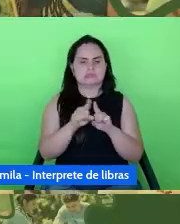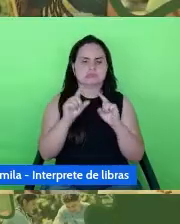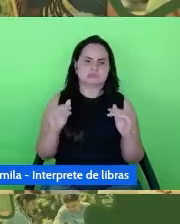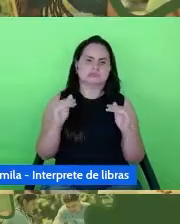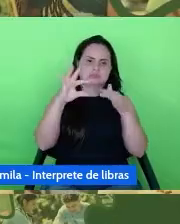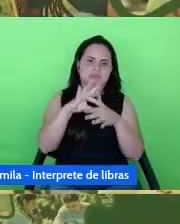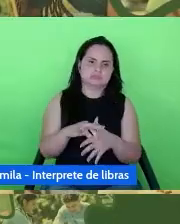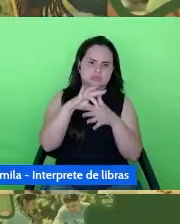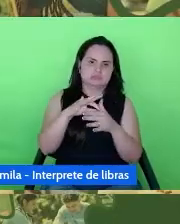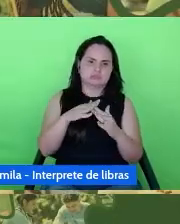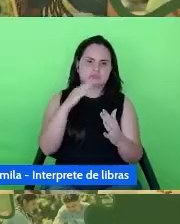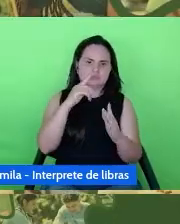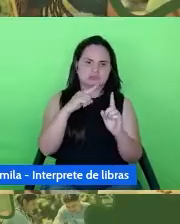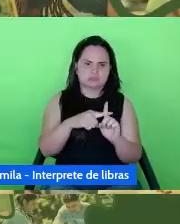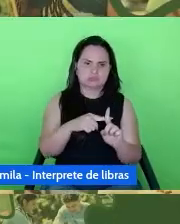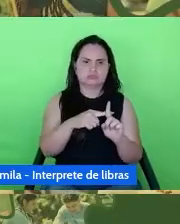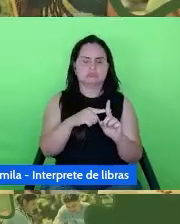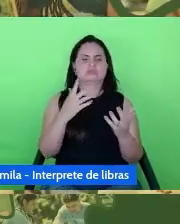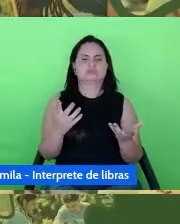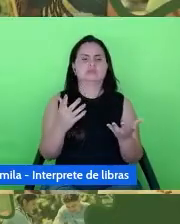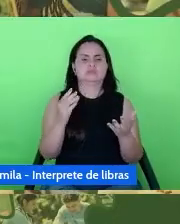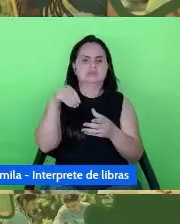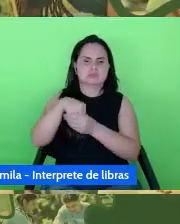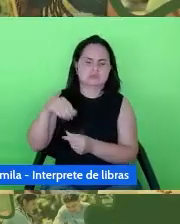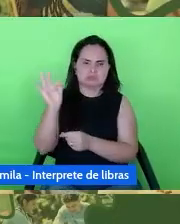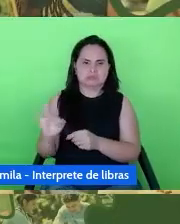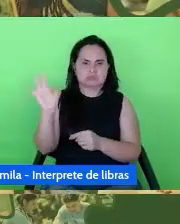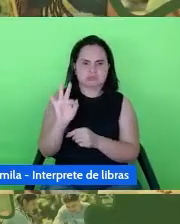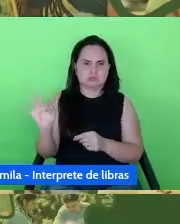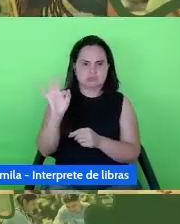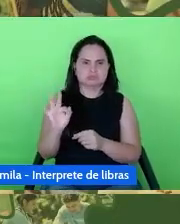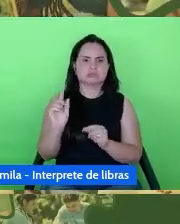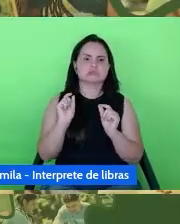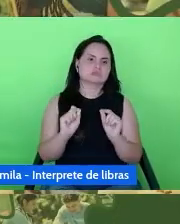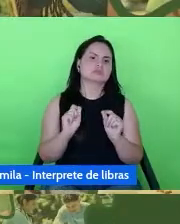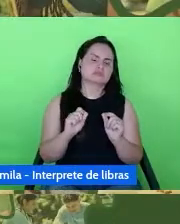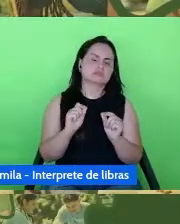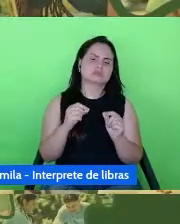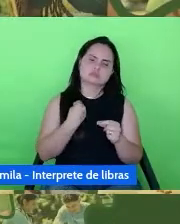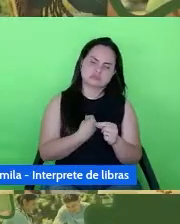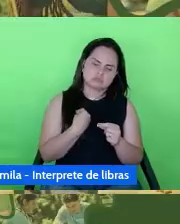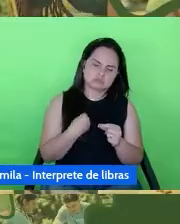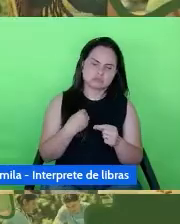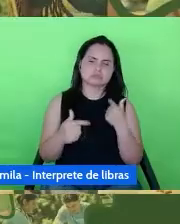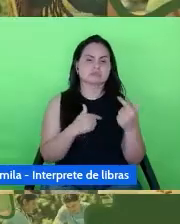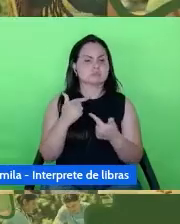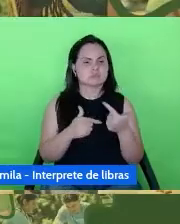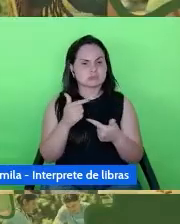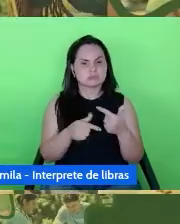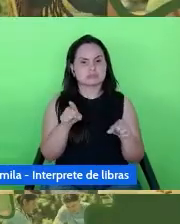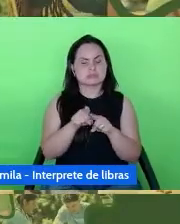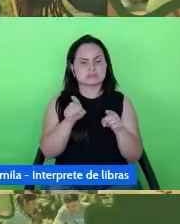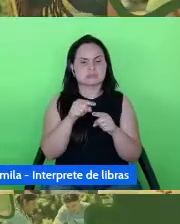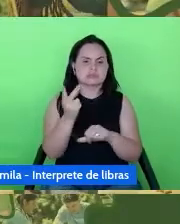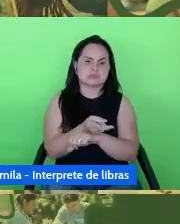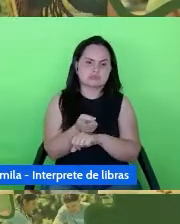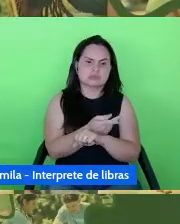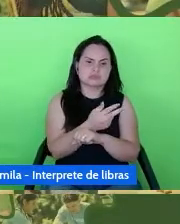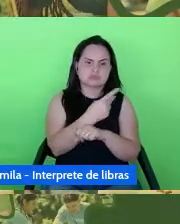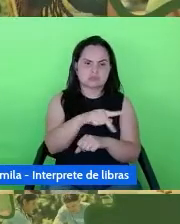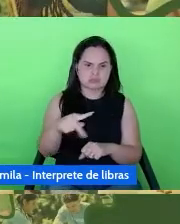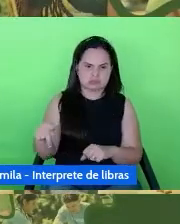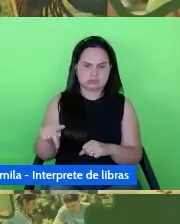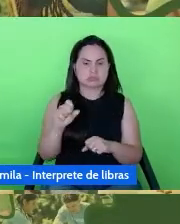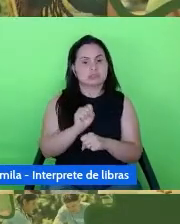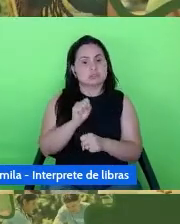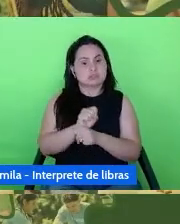comunitárias, religiosas, é de quem está na universidade, quem está na vida, trabalhando e buscando as suas questões. Espero